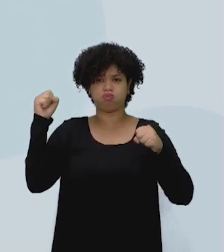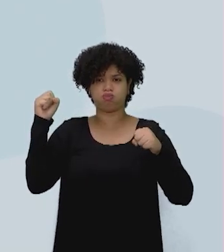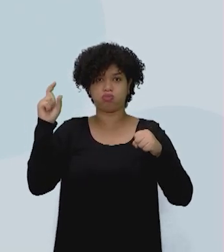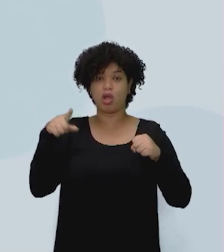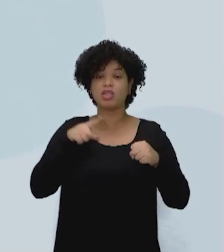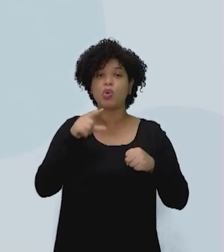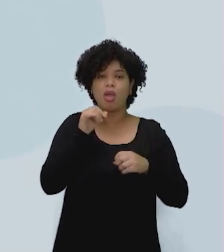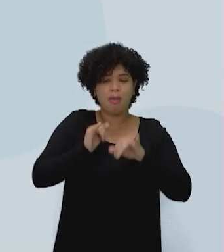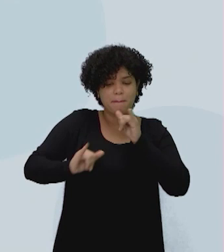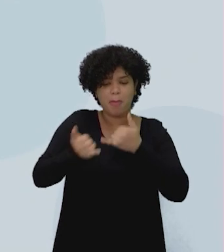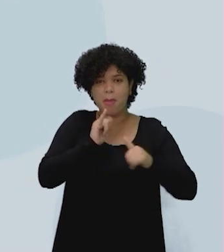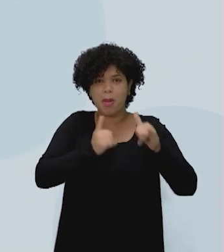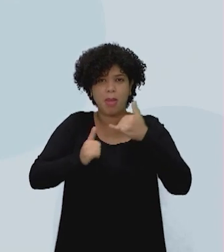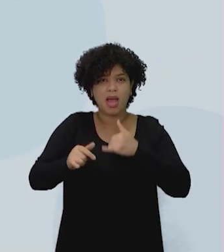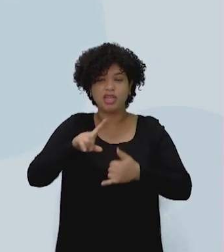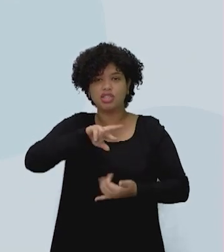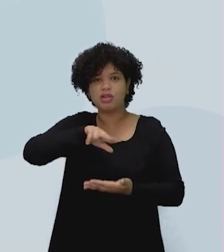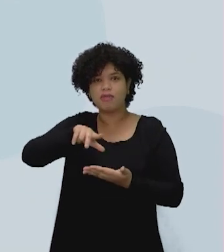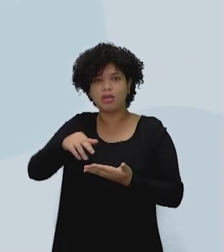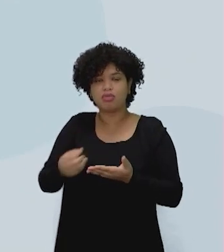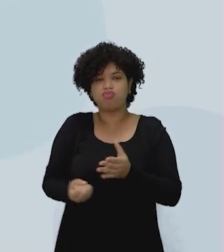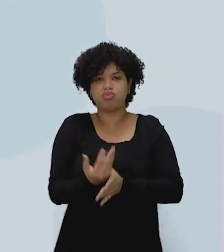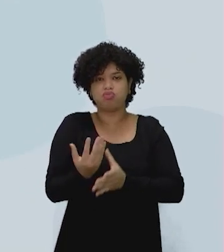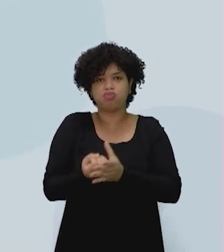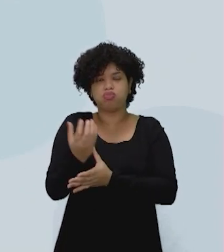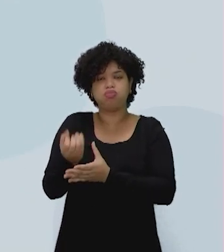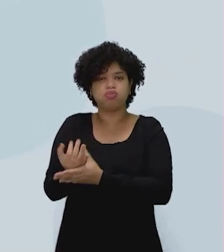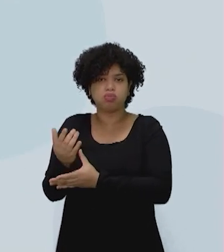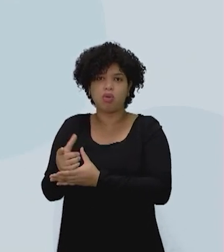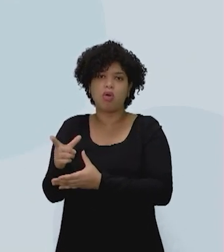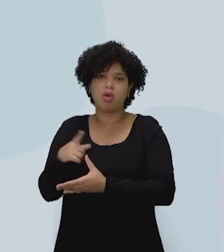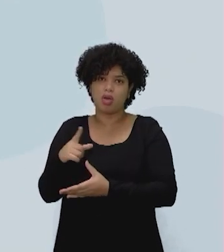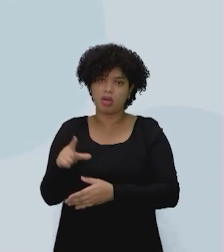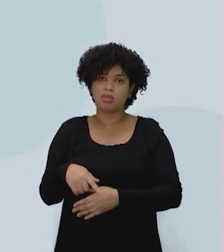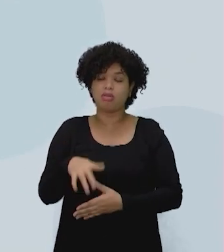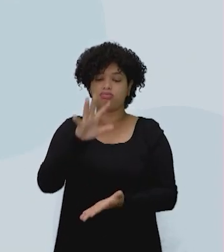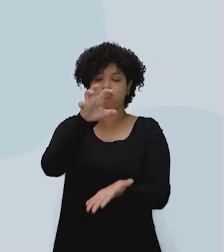energia, enfim, de riquezas e tudo mais, concentrou